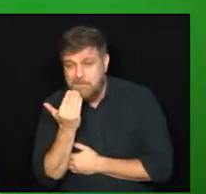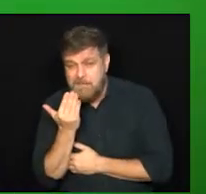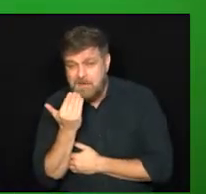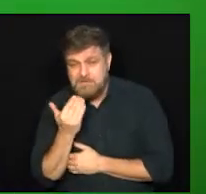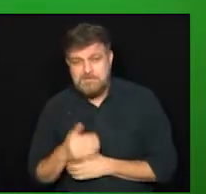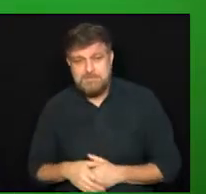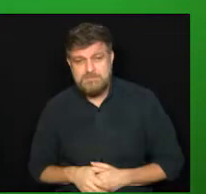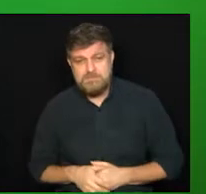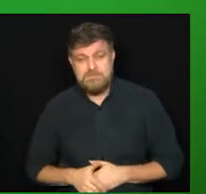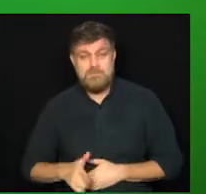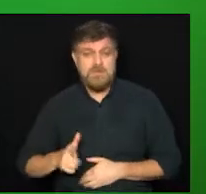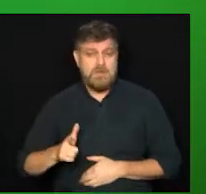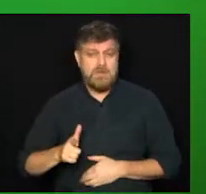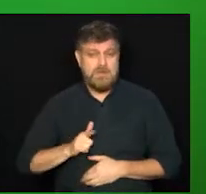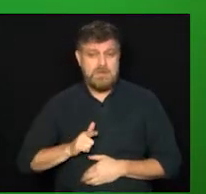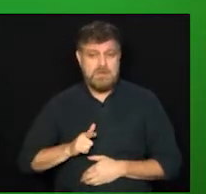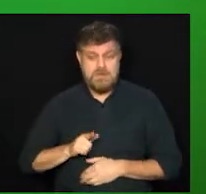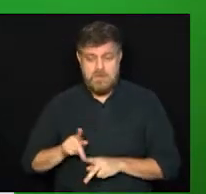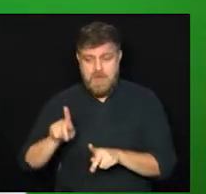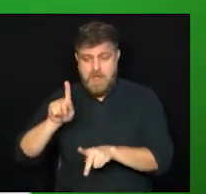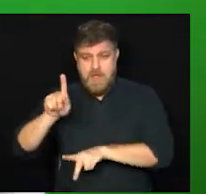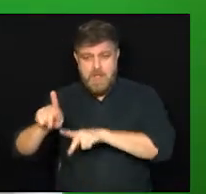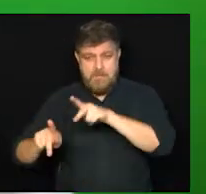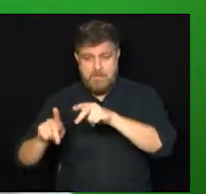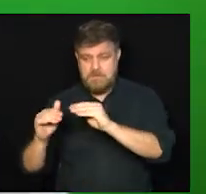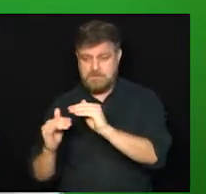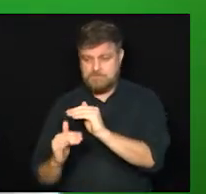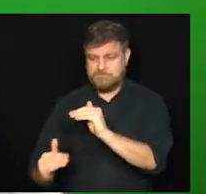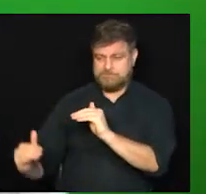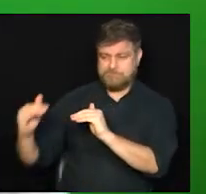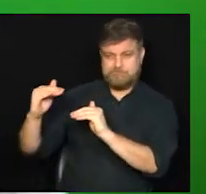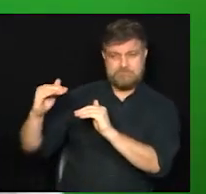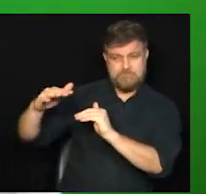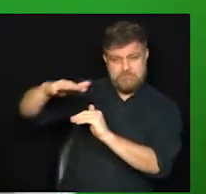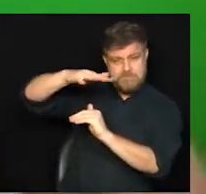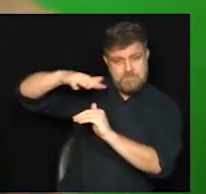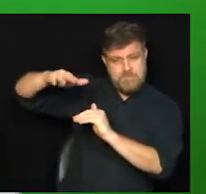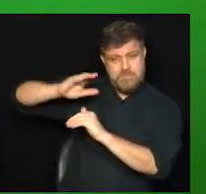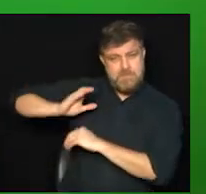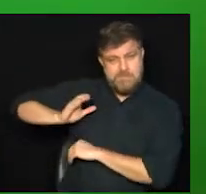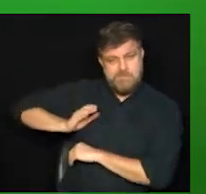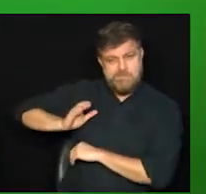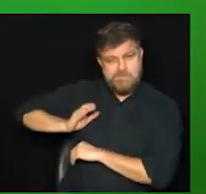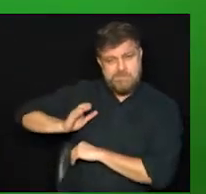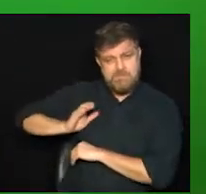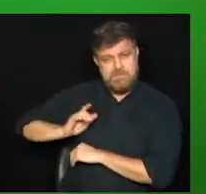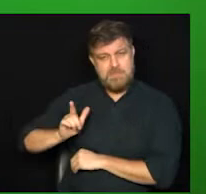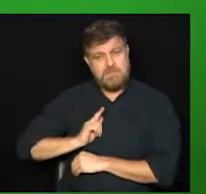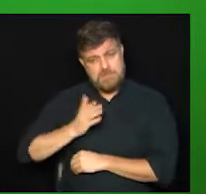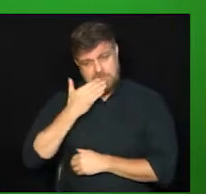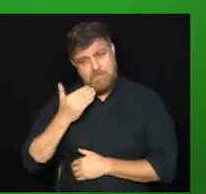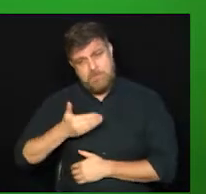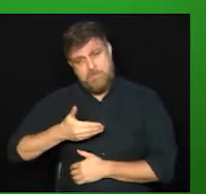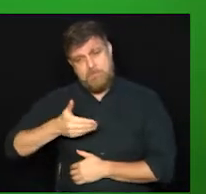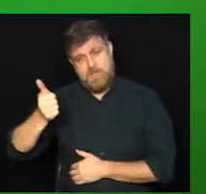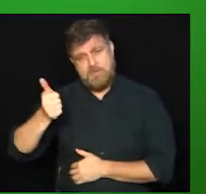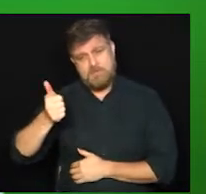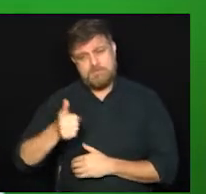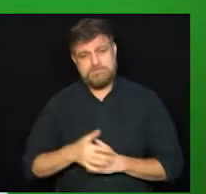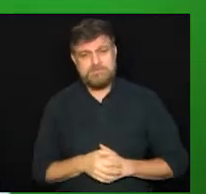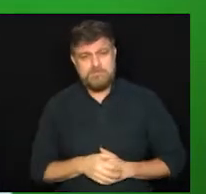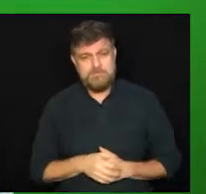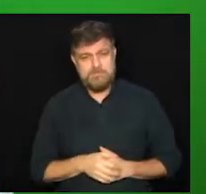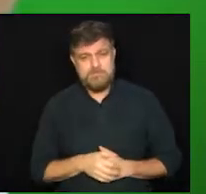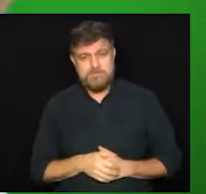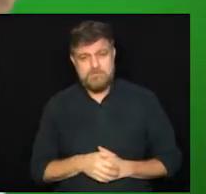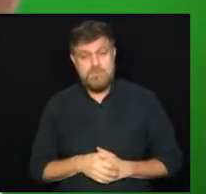E você tem uma outra população que a condição é um pouquinho melhor. O setor